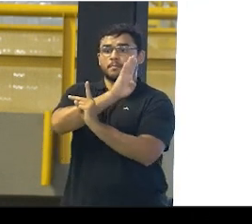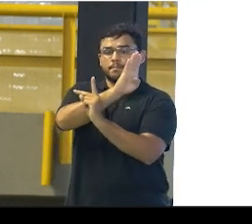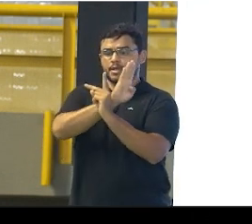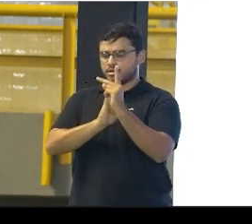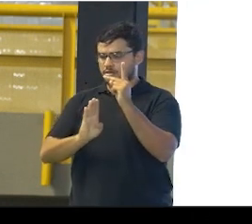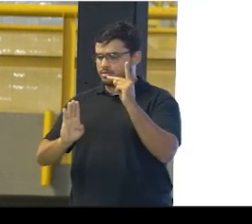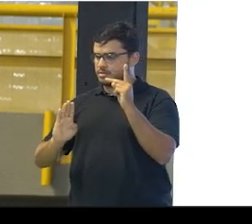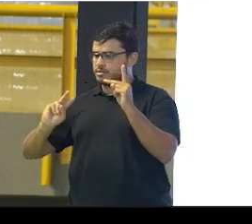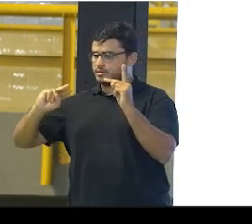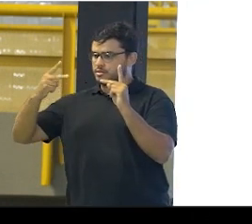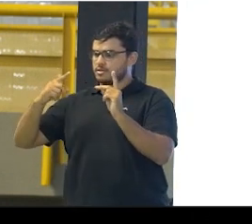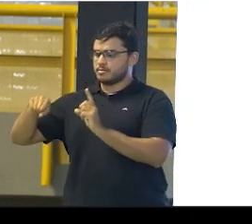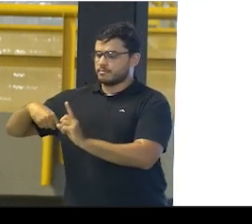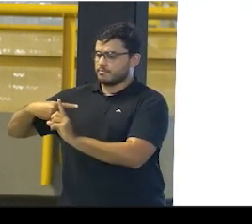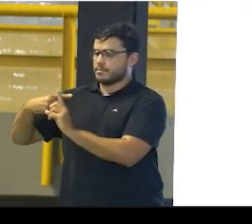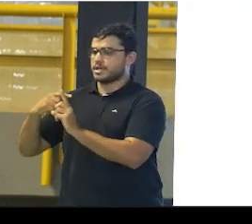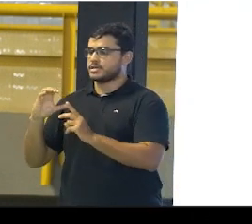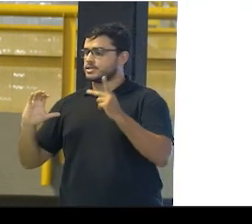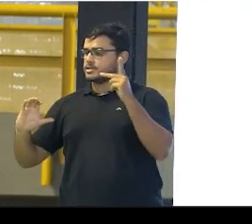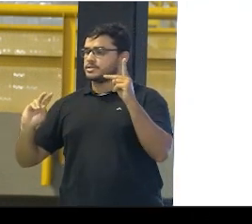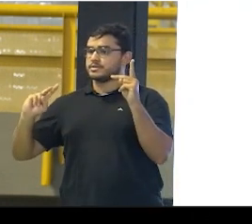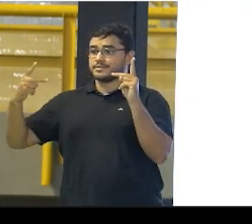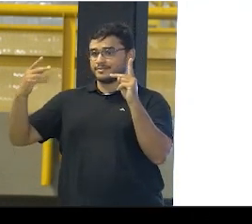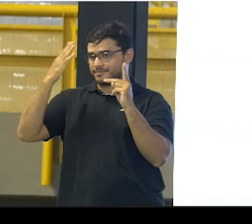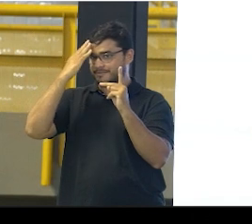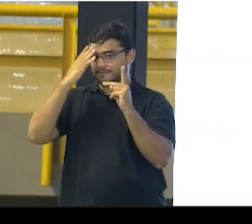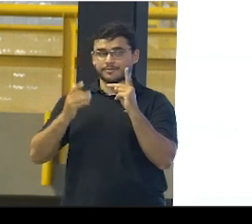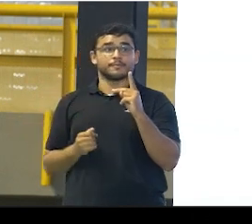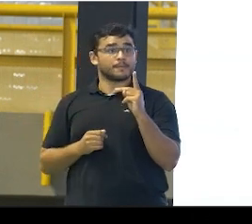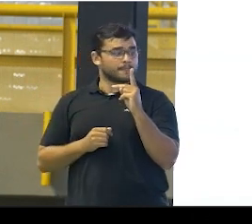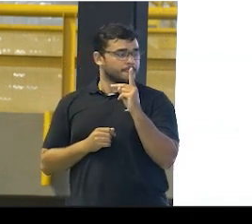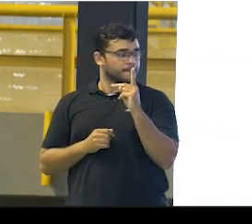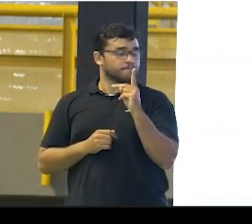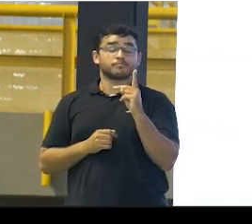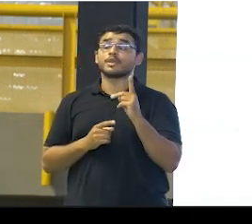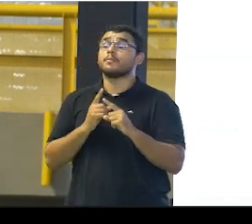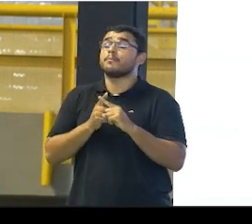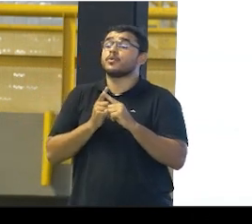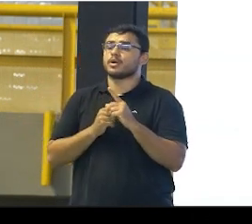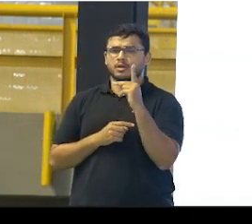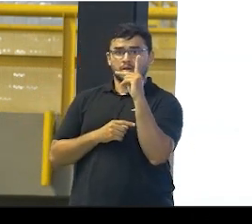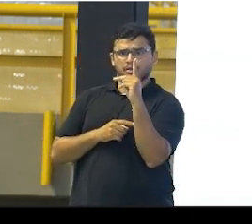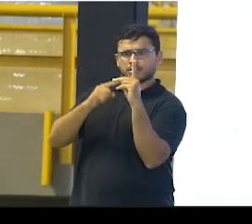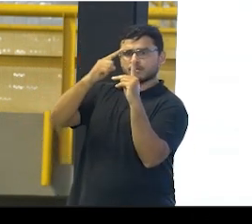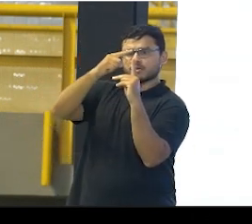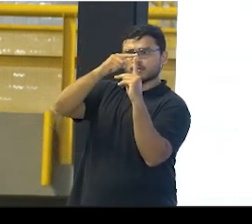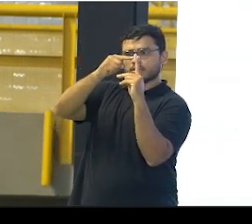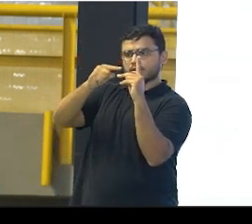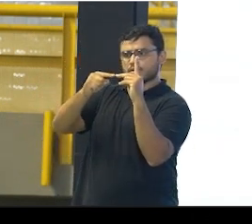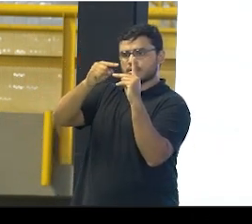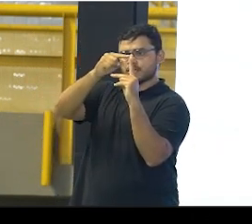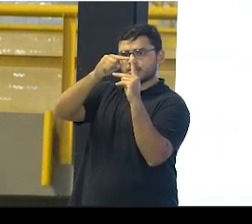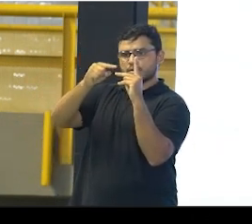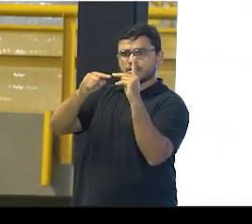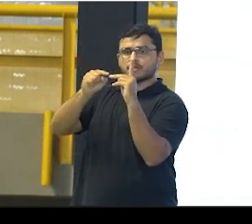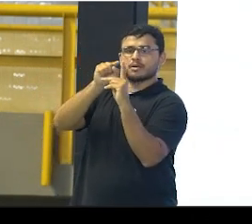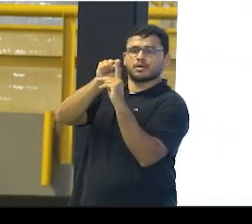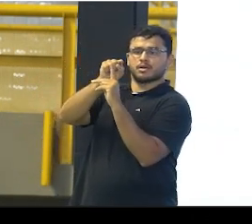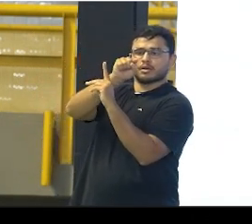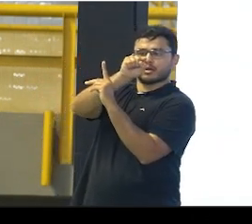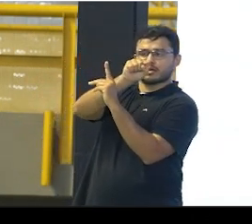fazendo era: a área do quadrado que eu encaixo ali é igual à área desse quadrado mais a